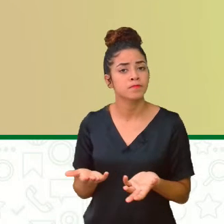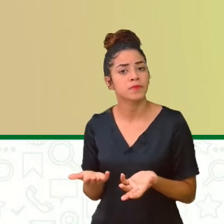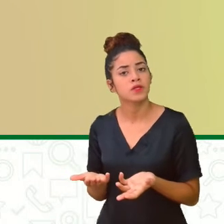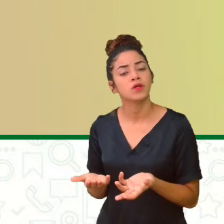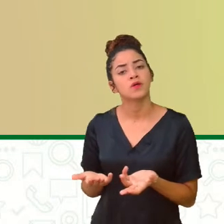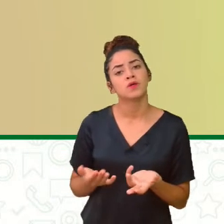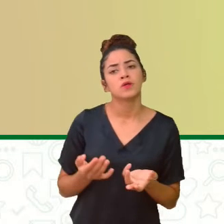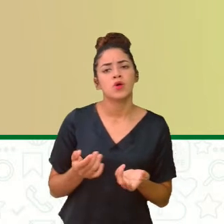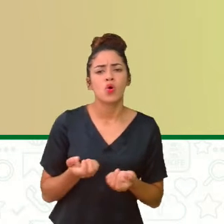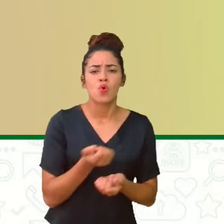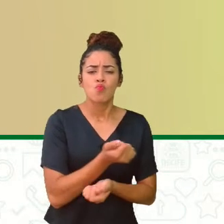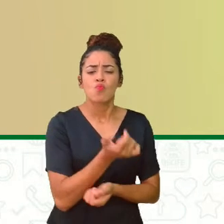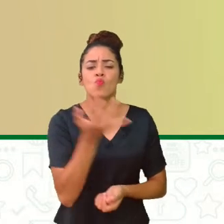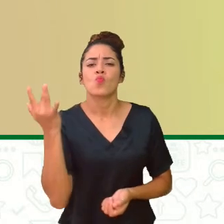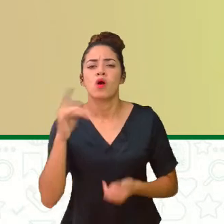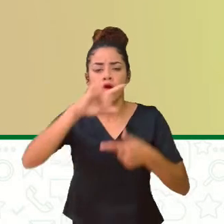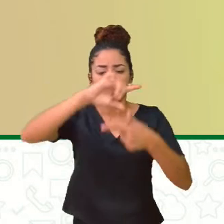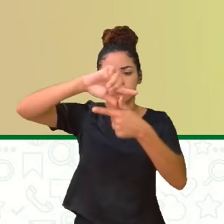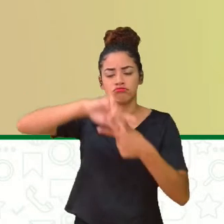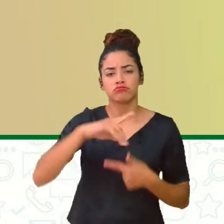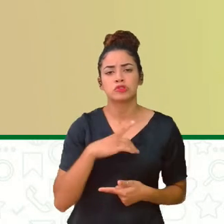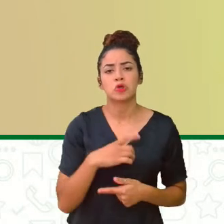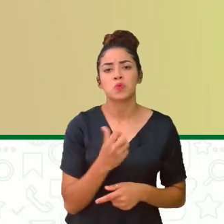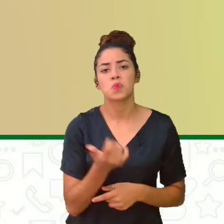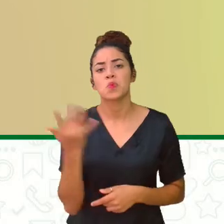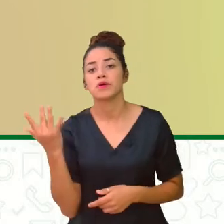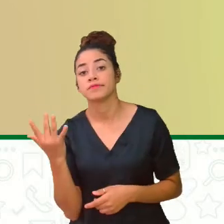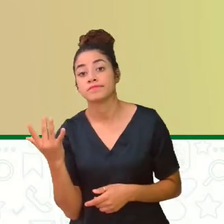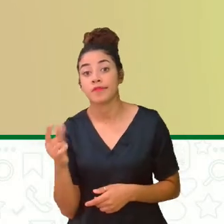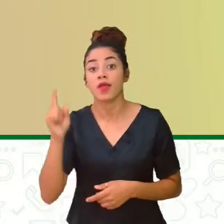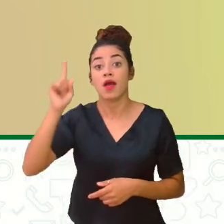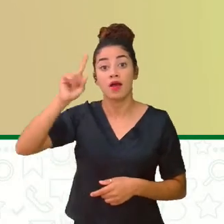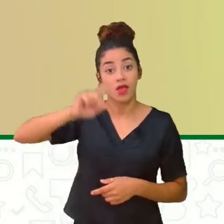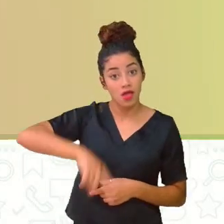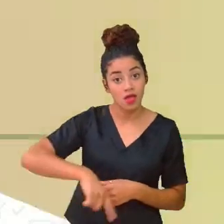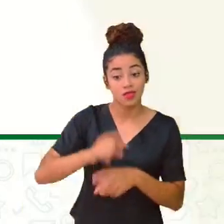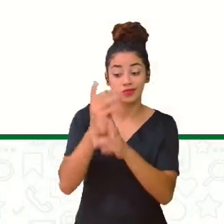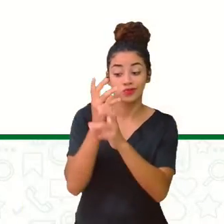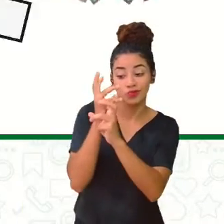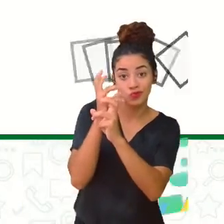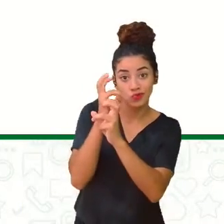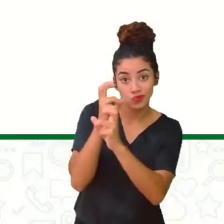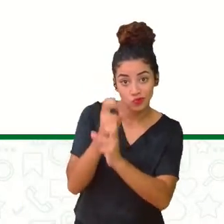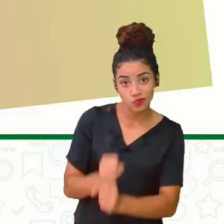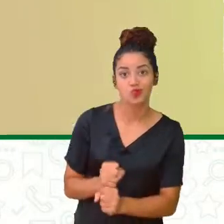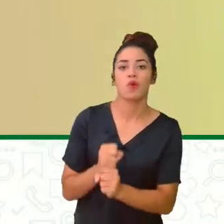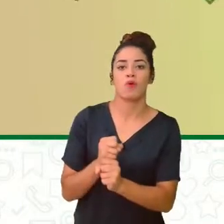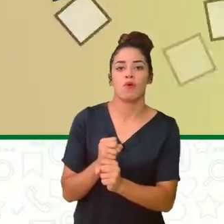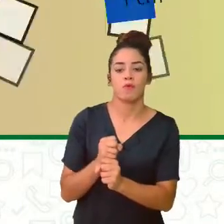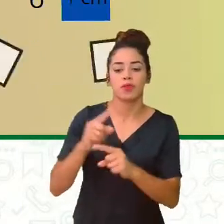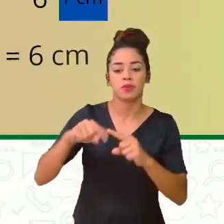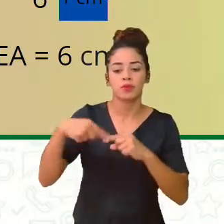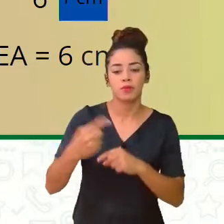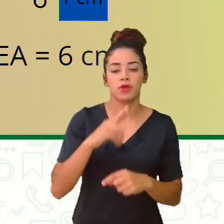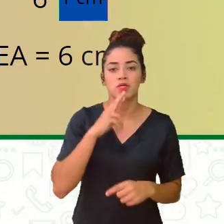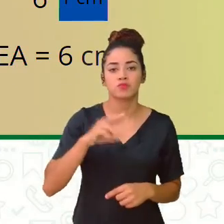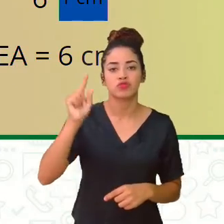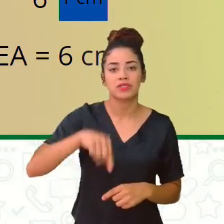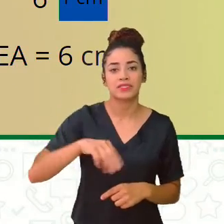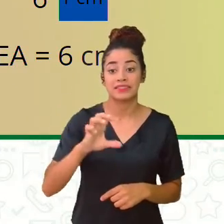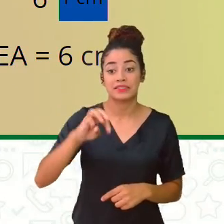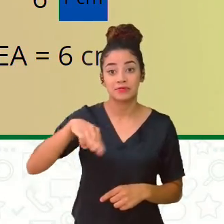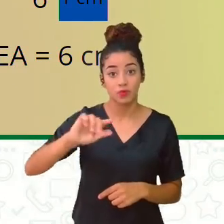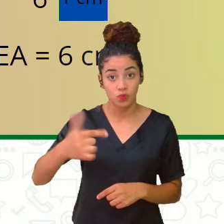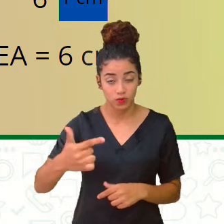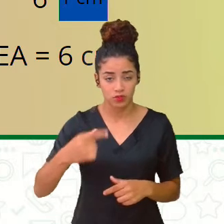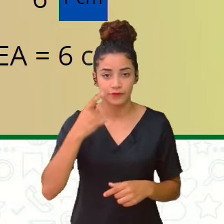logo, quantos quadradinhos eu tenho? E aí vai ser a quantidade de centímetros quadrados que eu tenho aí.